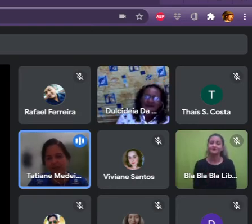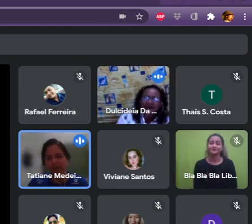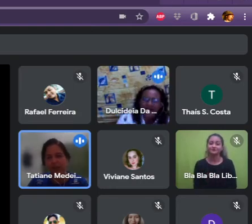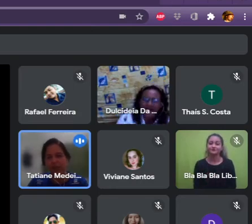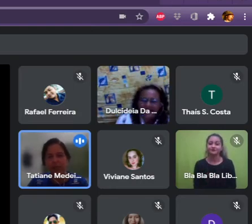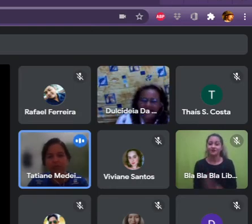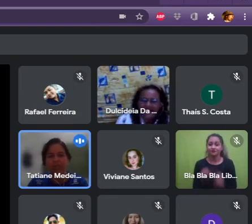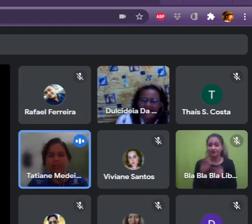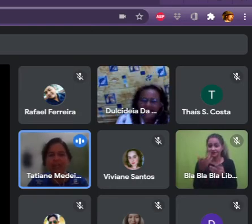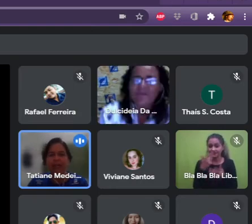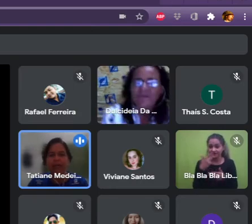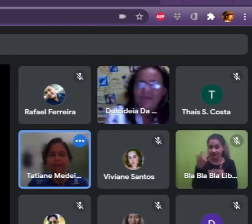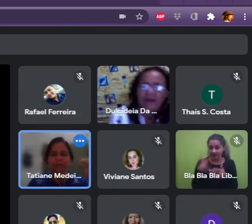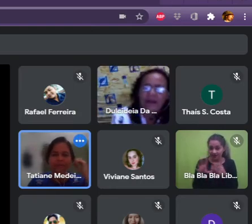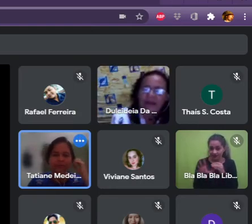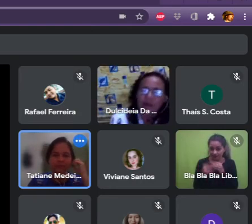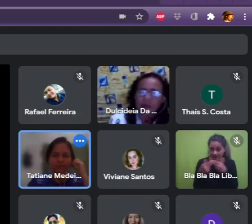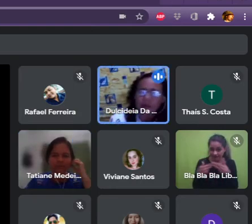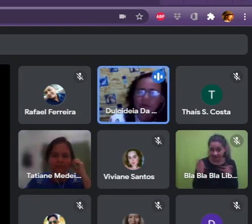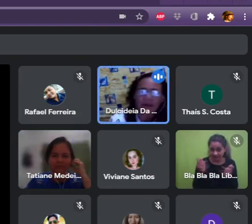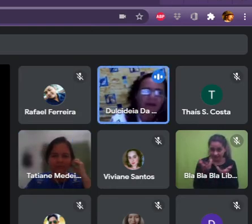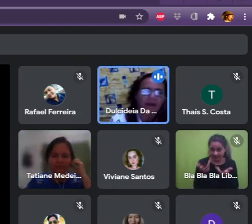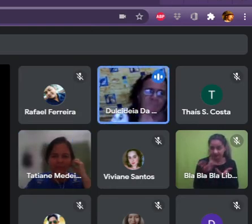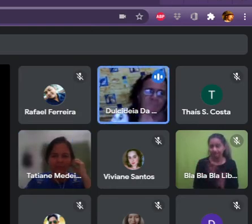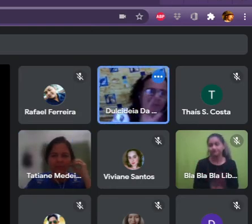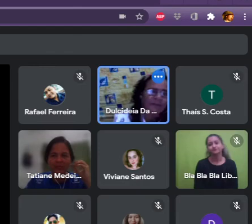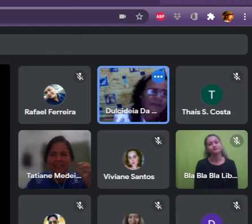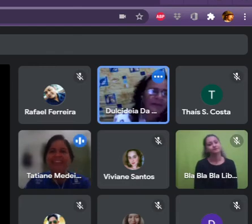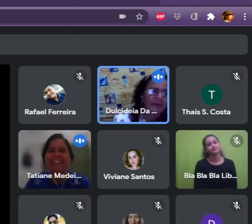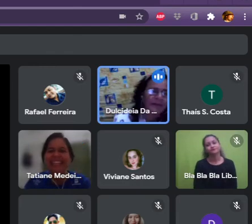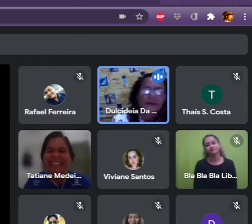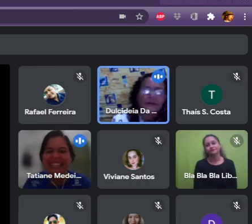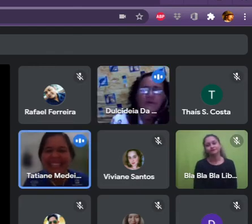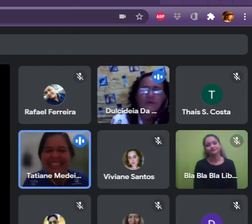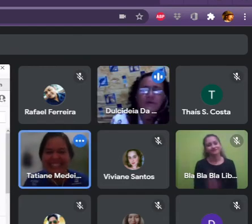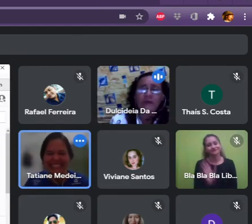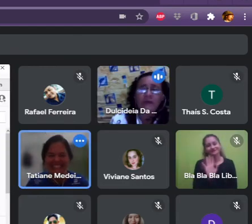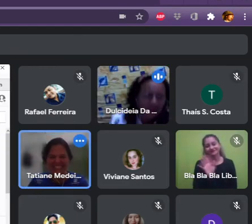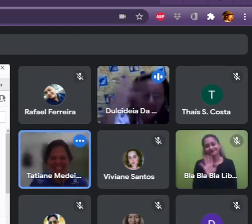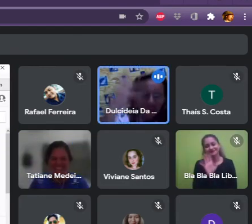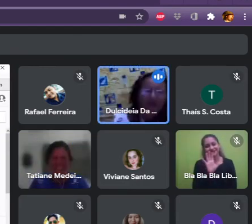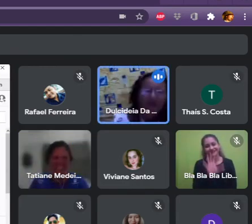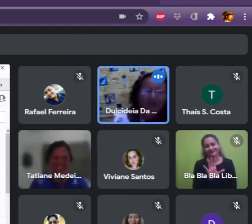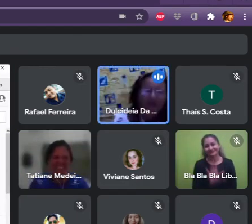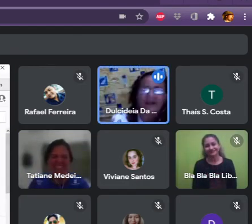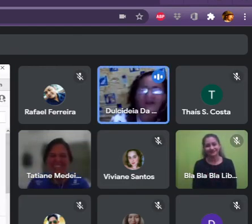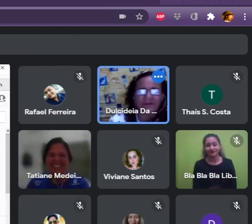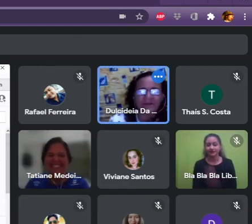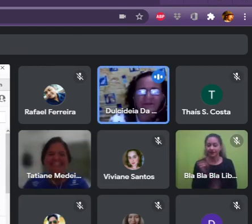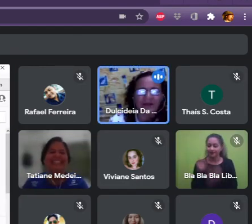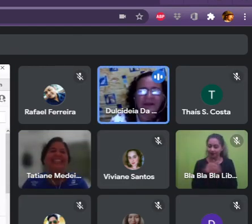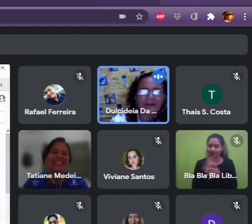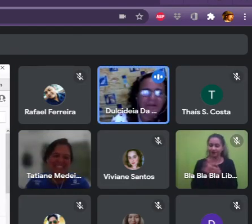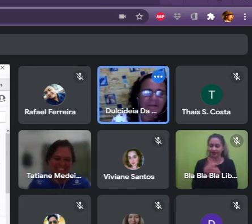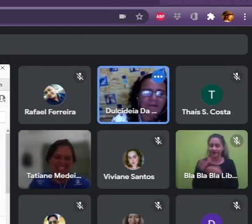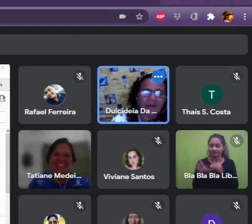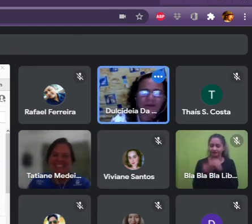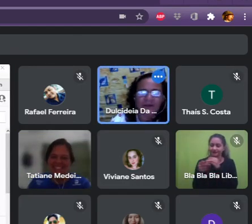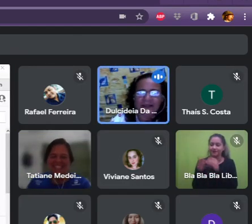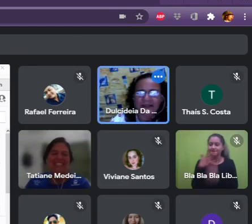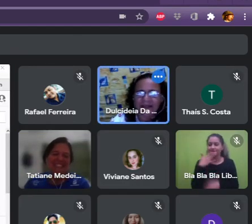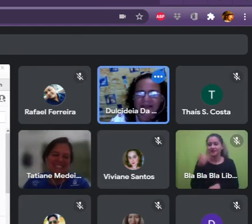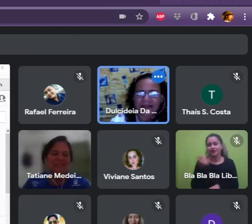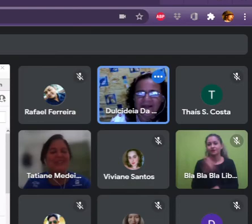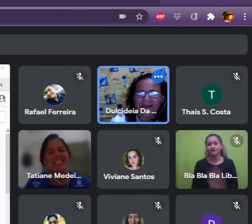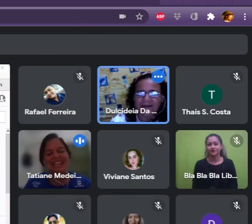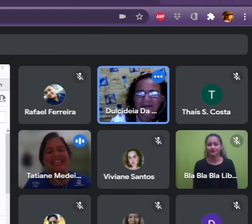senhora quer falar alguma coisa ainda? Não. As pessoas estão perguntando, a gente vai falando. Melhor, porque muita